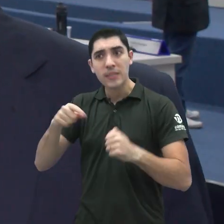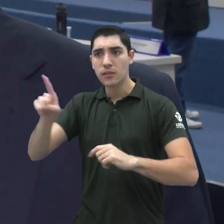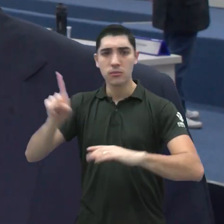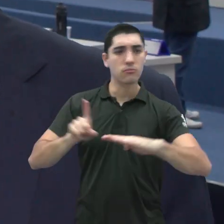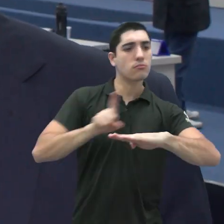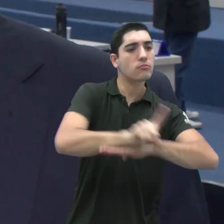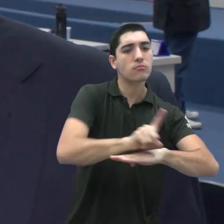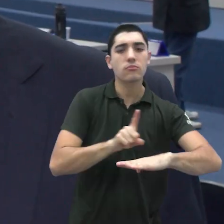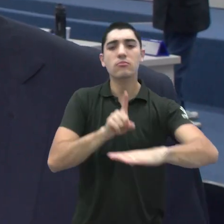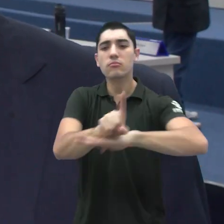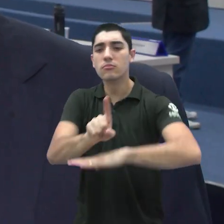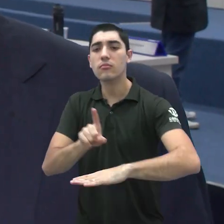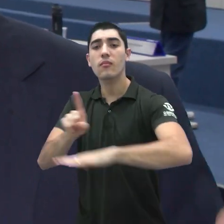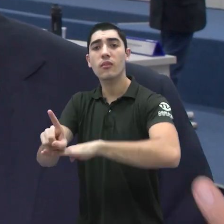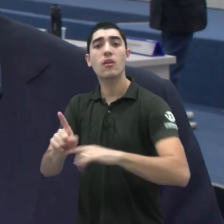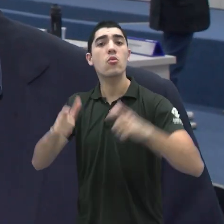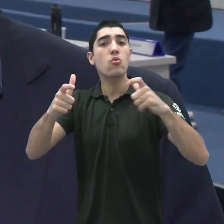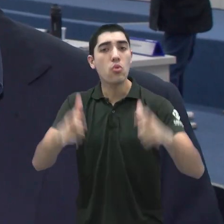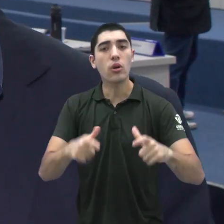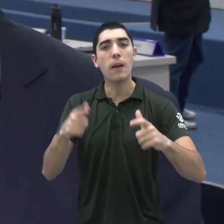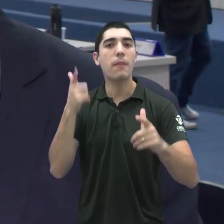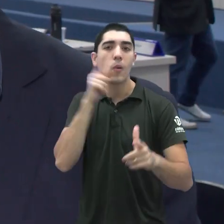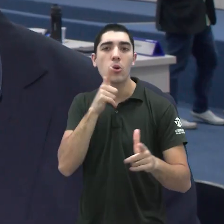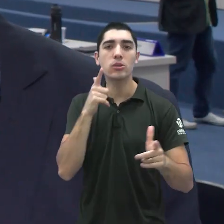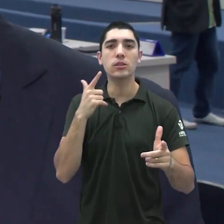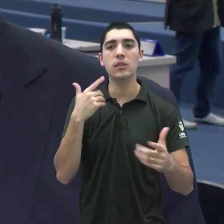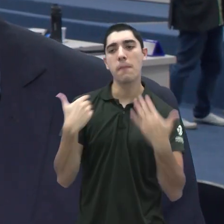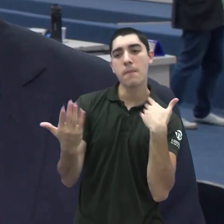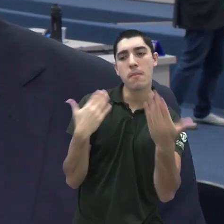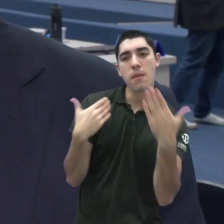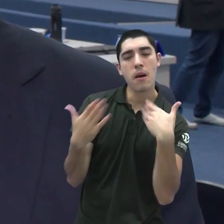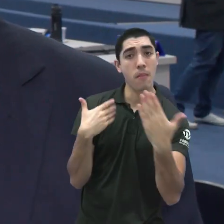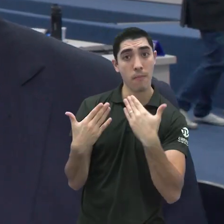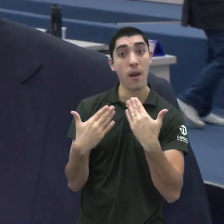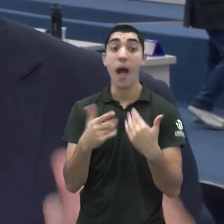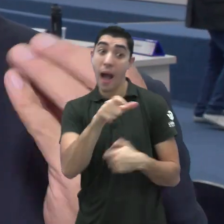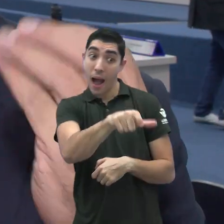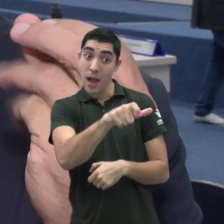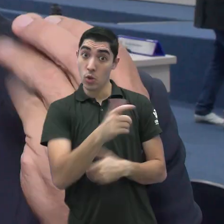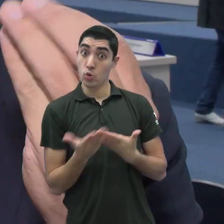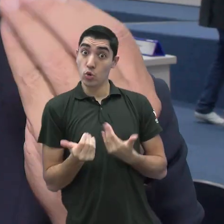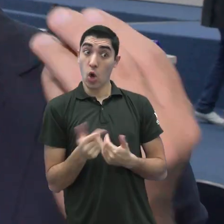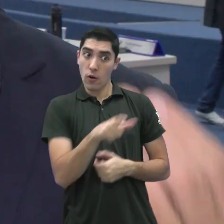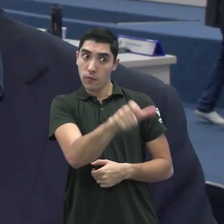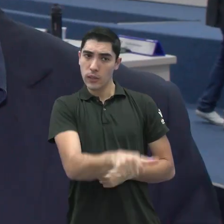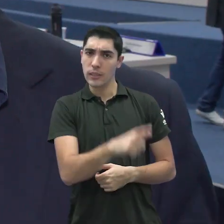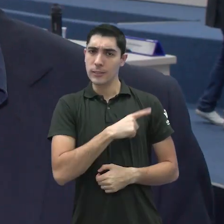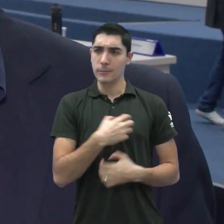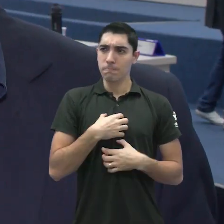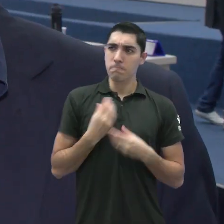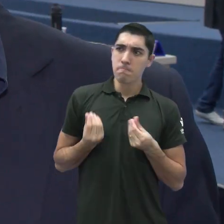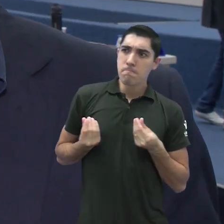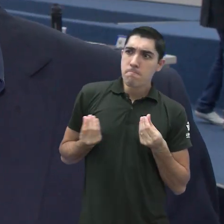representam a região para uma conversa como essa. Isso tudo pode atiçar o gosto pela